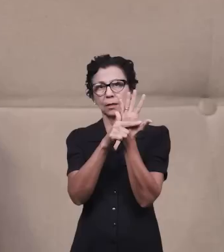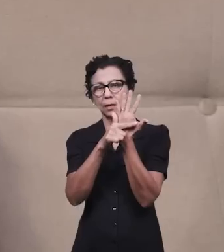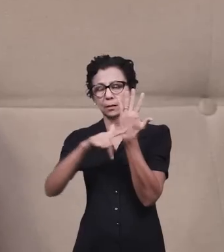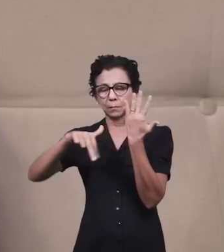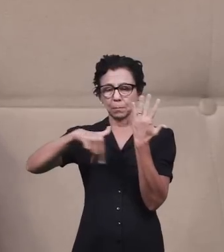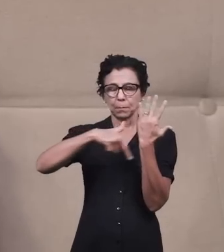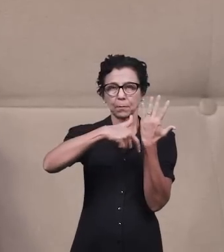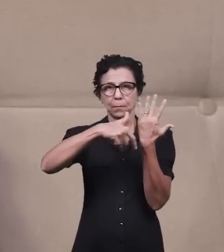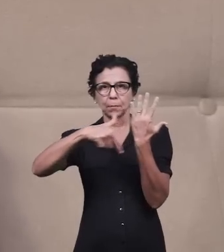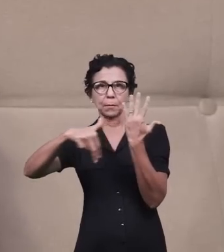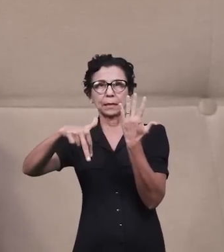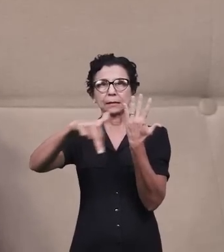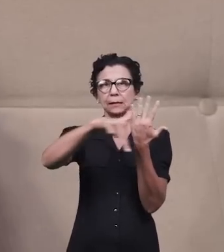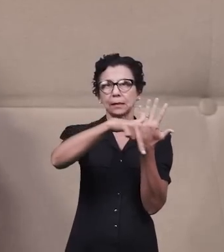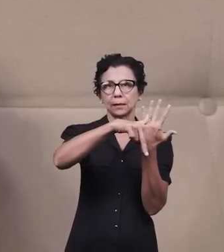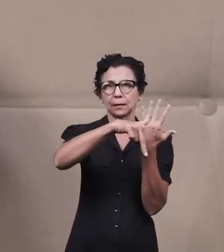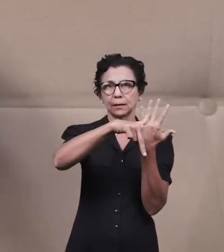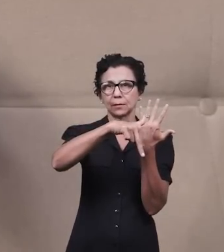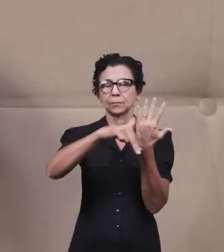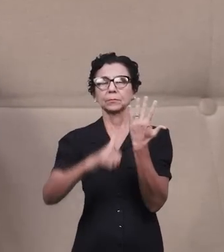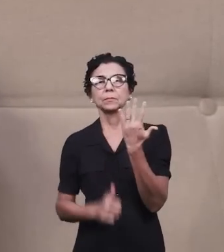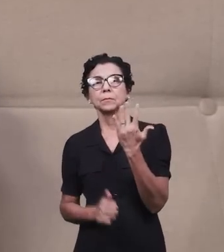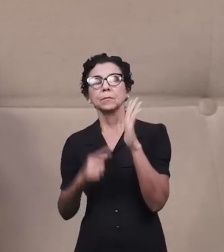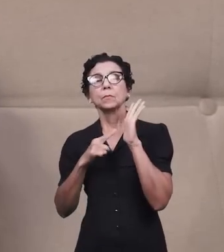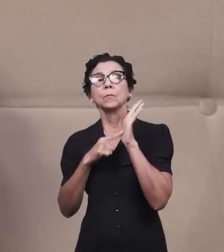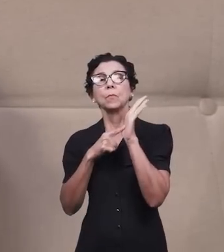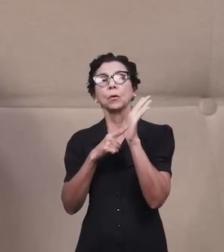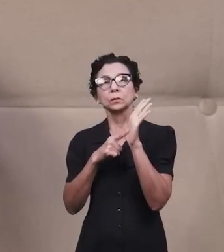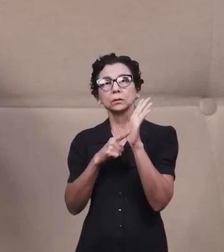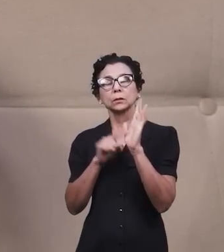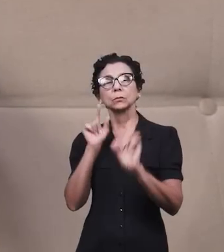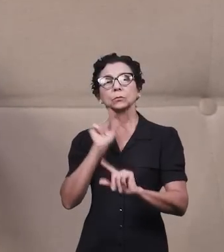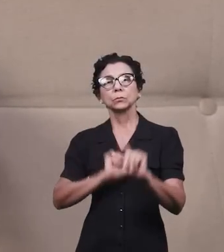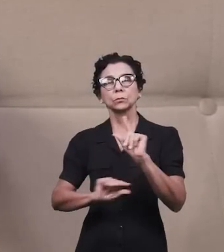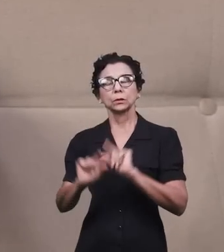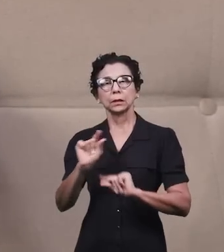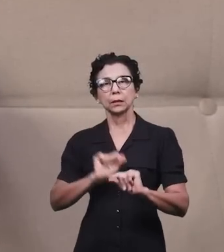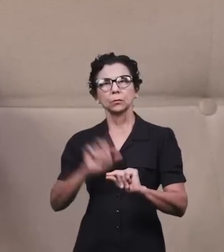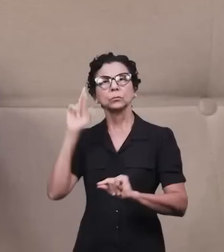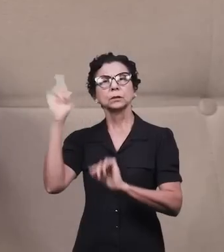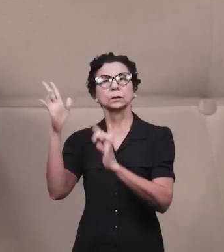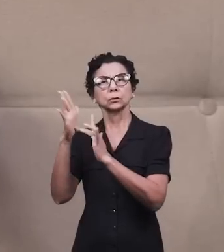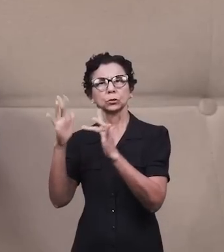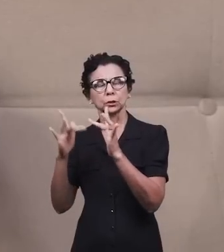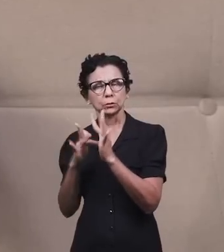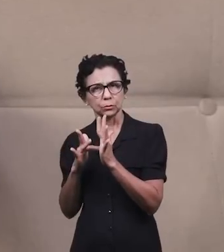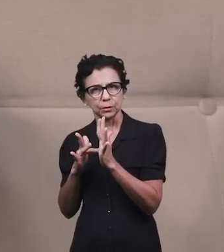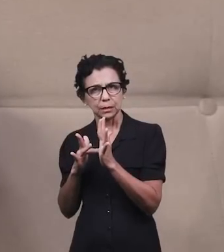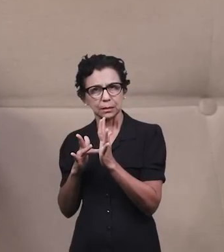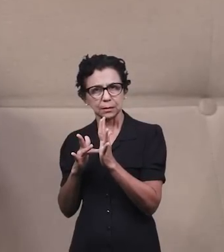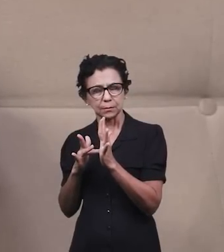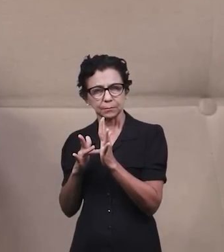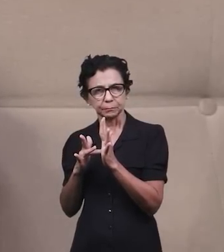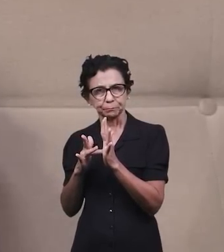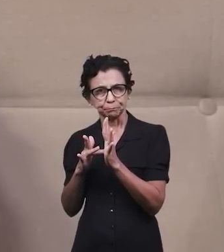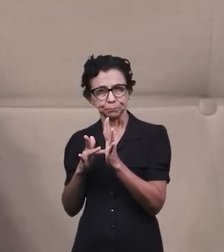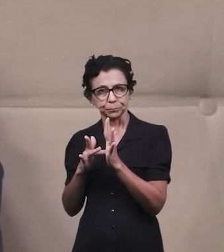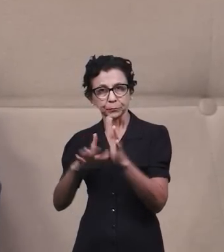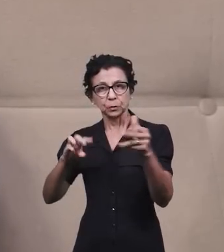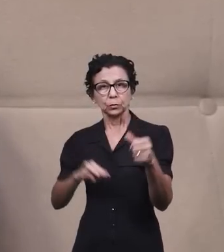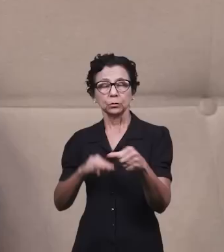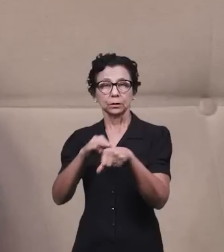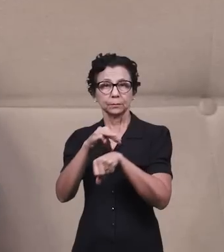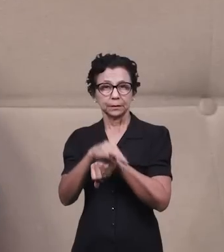Então, isso fala sobre o quê? É o controle absoluto do Senhor Jesus